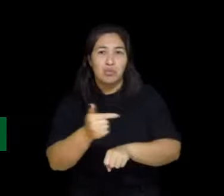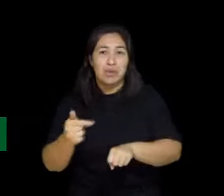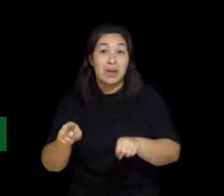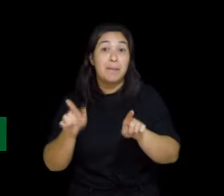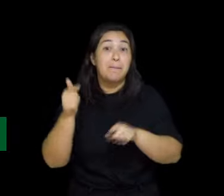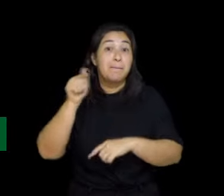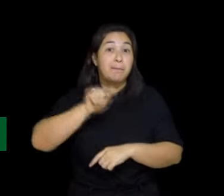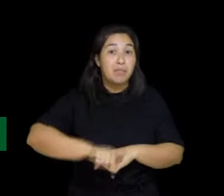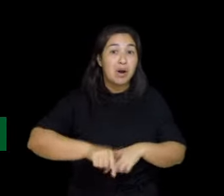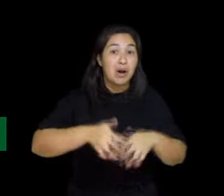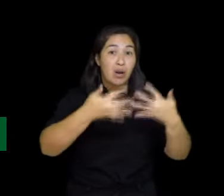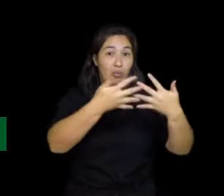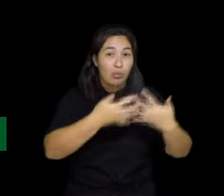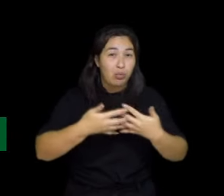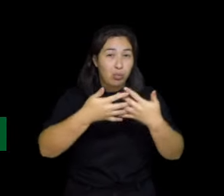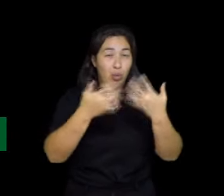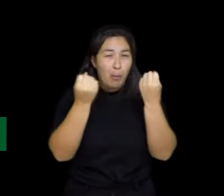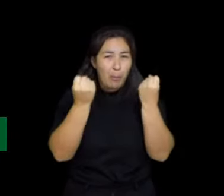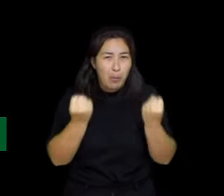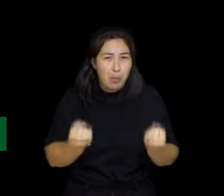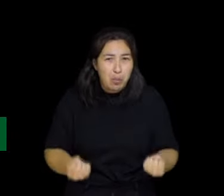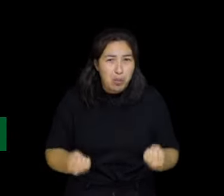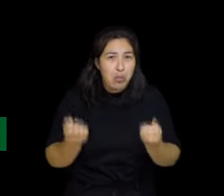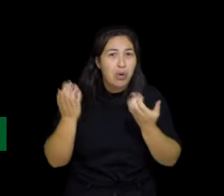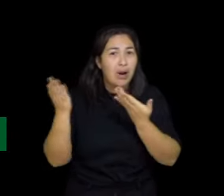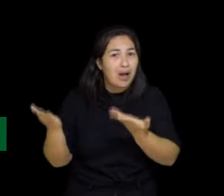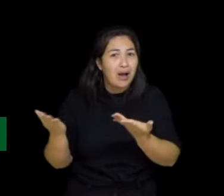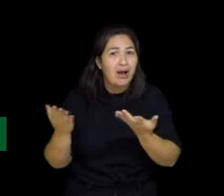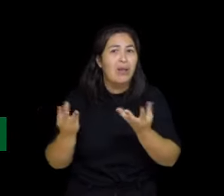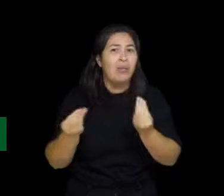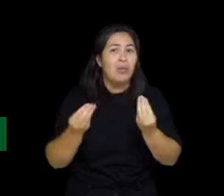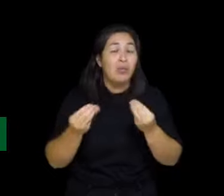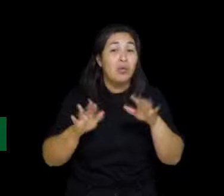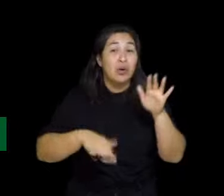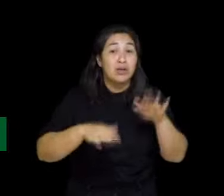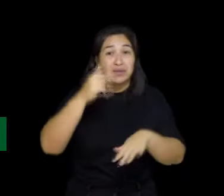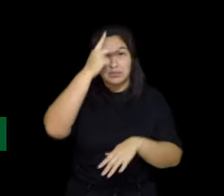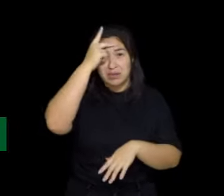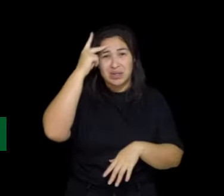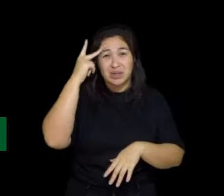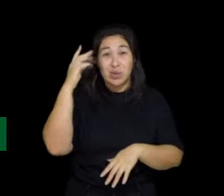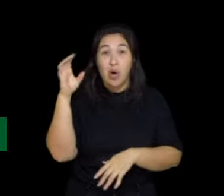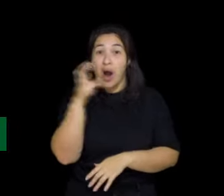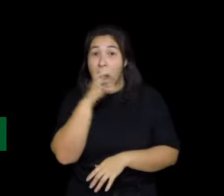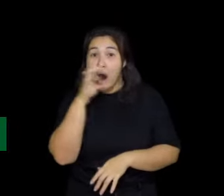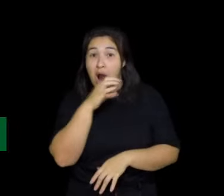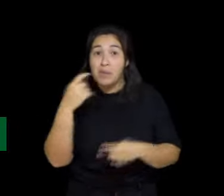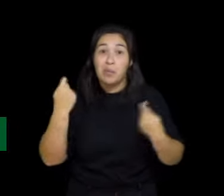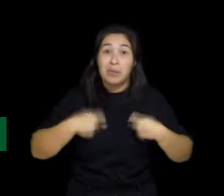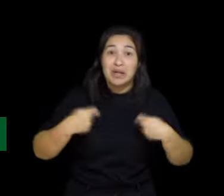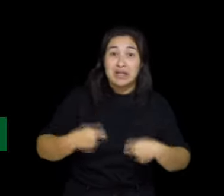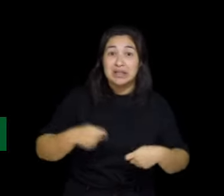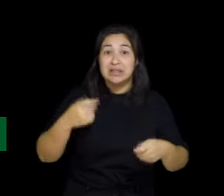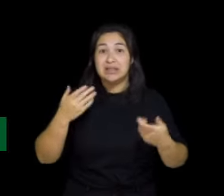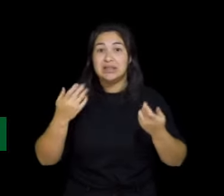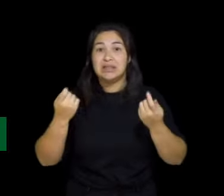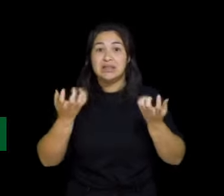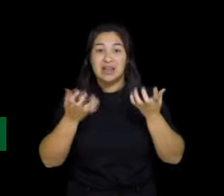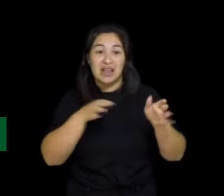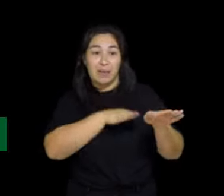naquela via. E, por isso, as pessoas com pressa tentam fazer a ultrapassagem perigosa e acabam dando acidente. Nesse